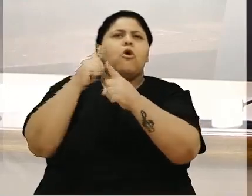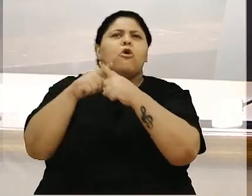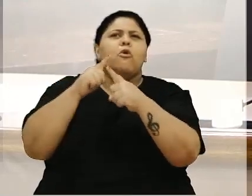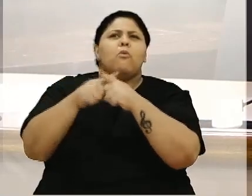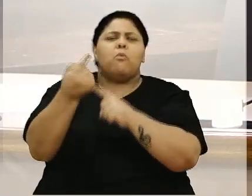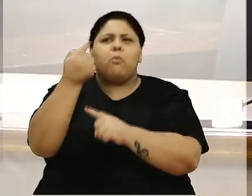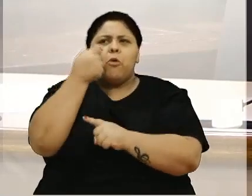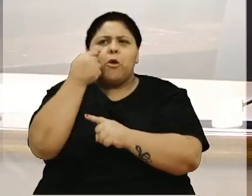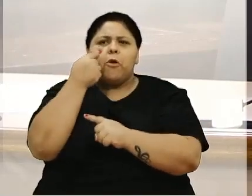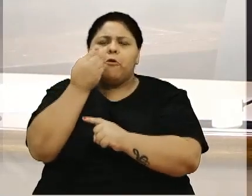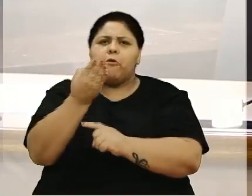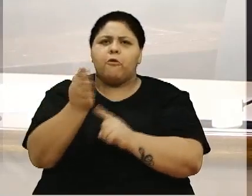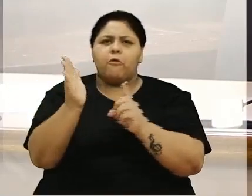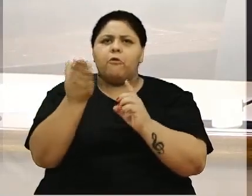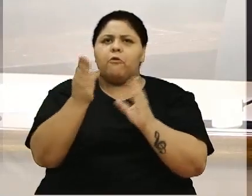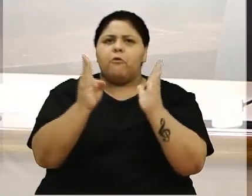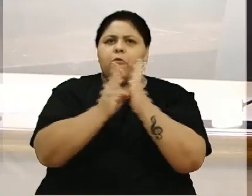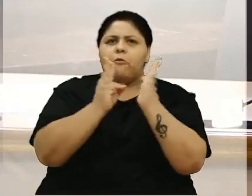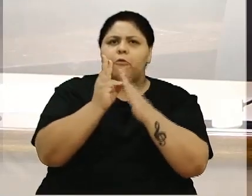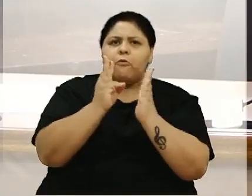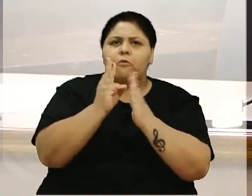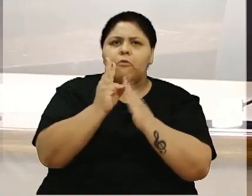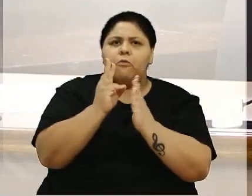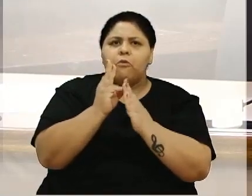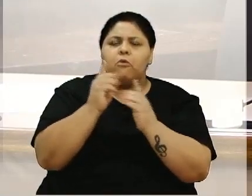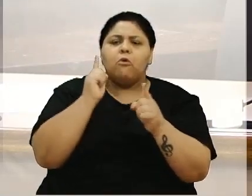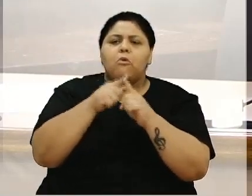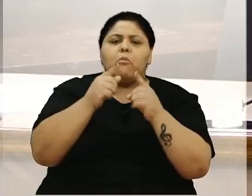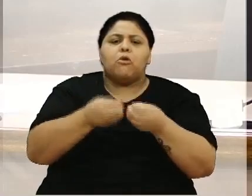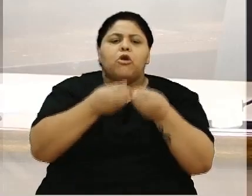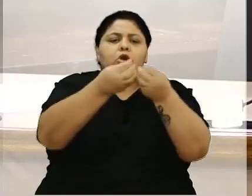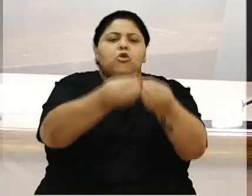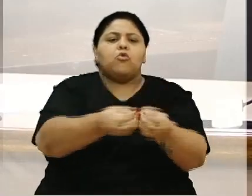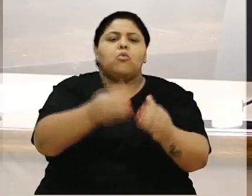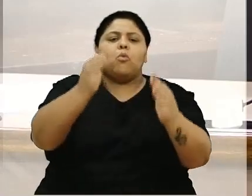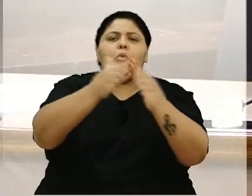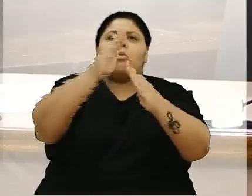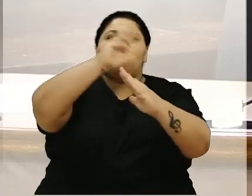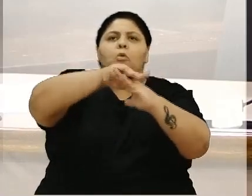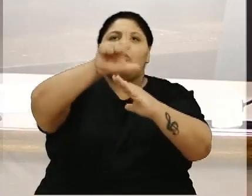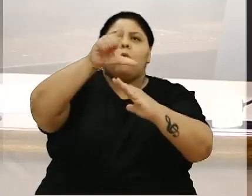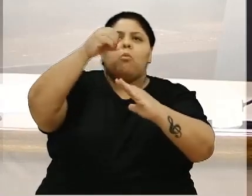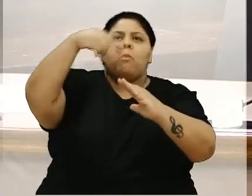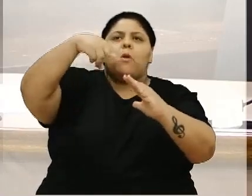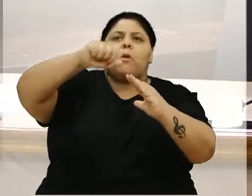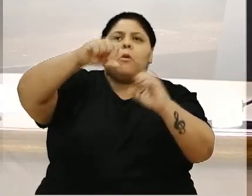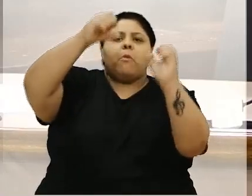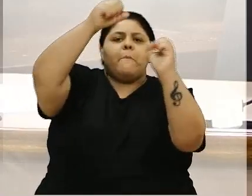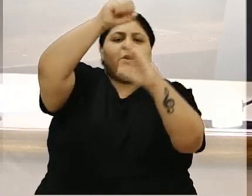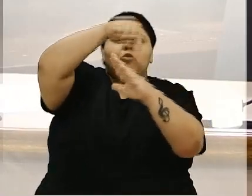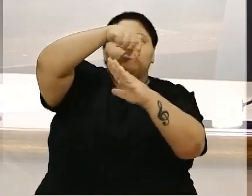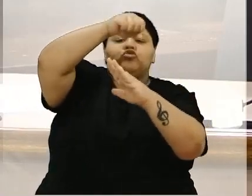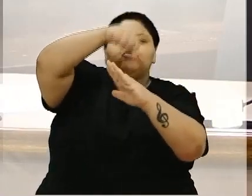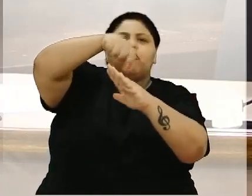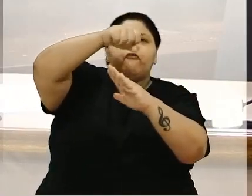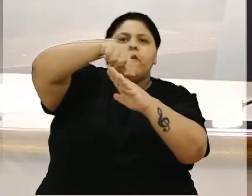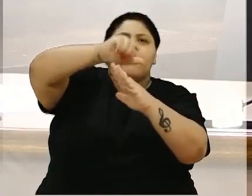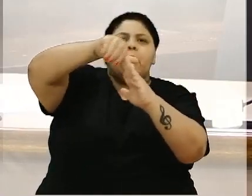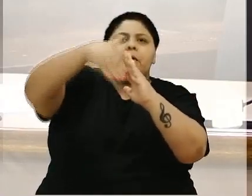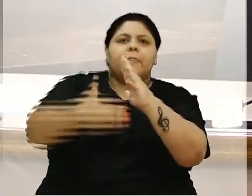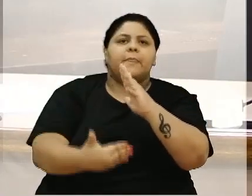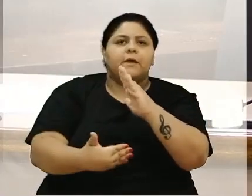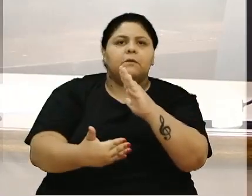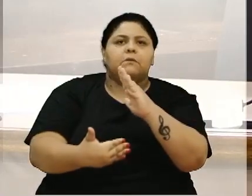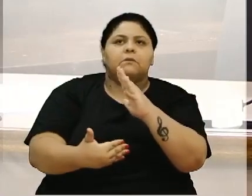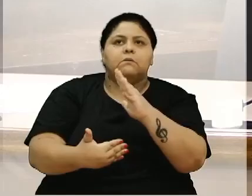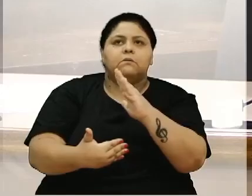viu que os índios estavam sem lona, por que o senhor não foi lá e recortou uma lona e ajudou eles para não chover dentro? Né? Então o senhor podia ter dado umas lonas para eles e para